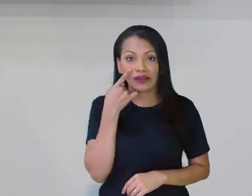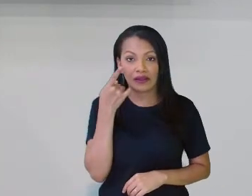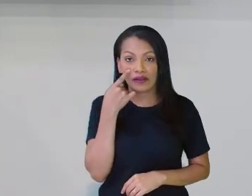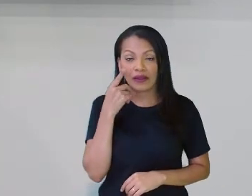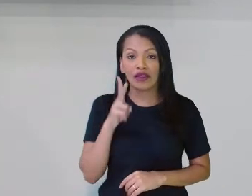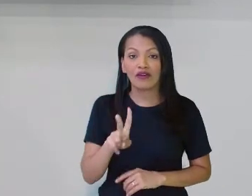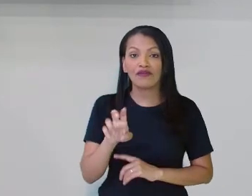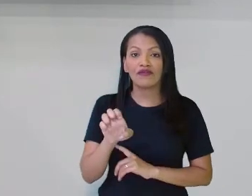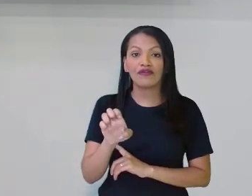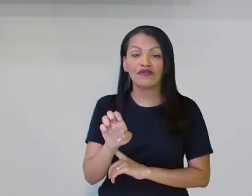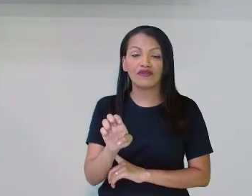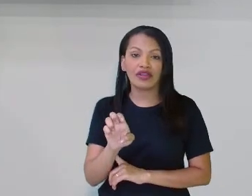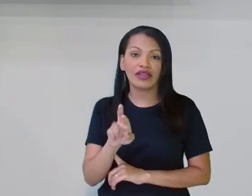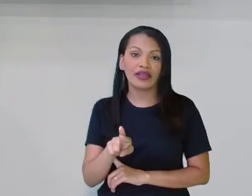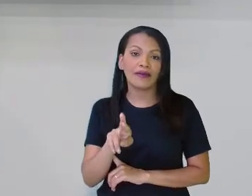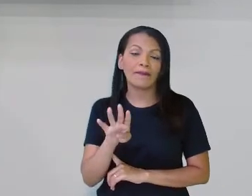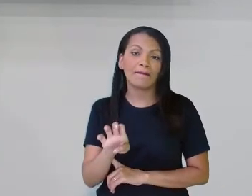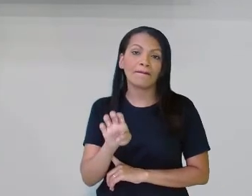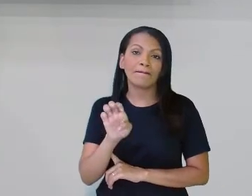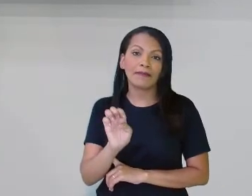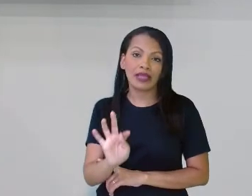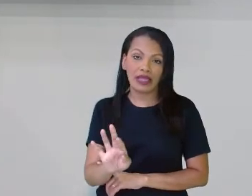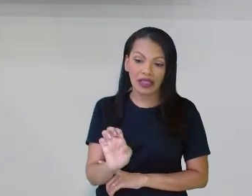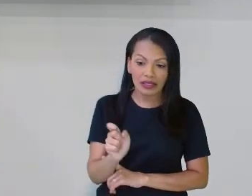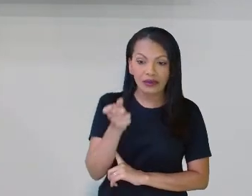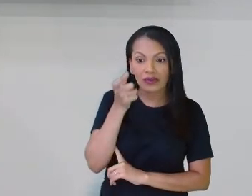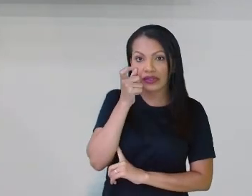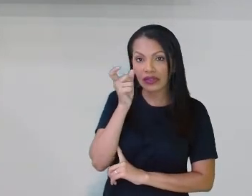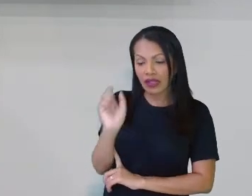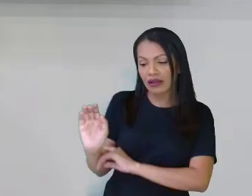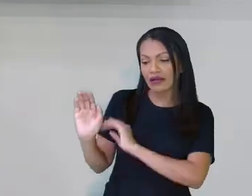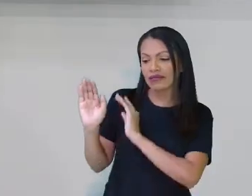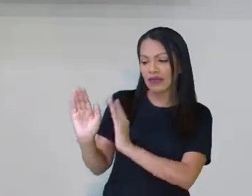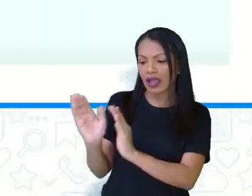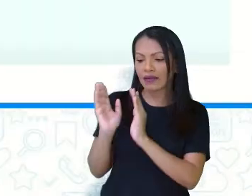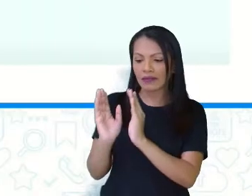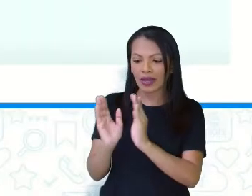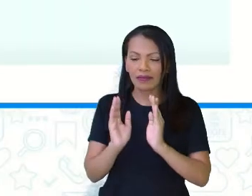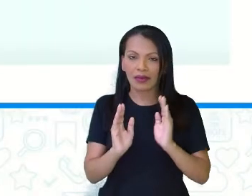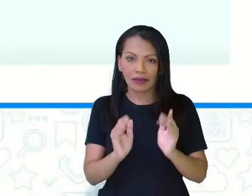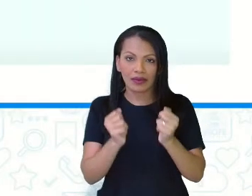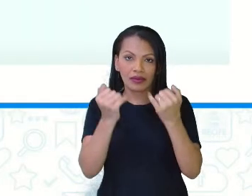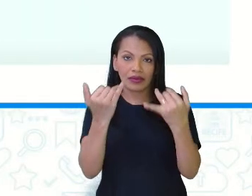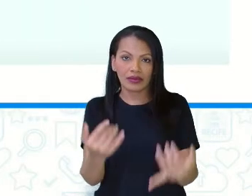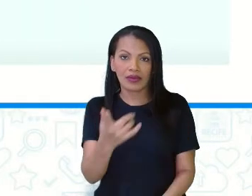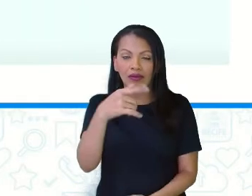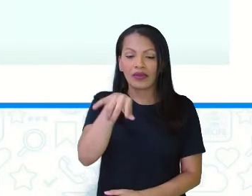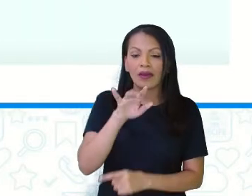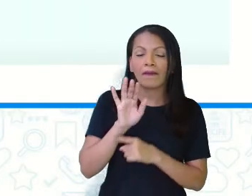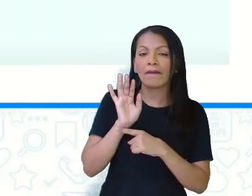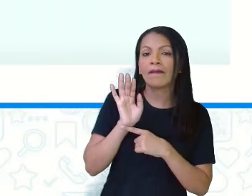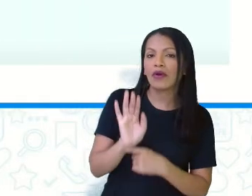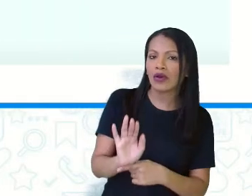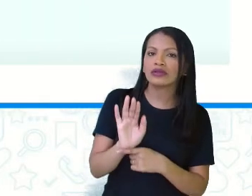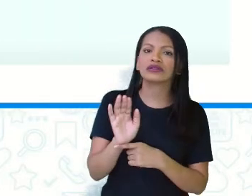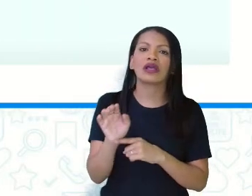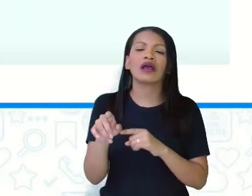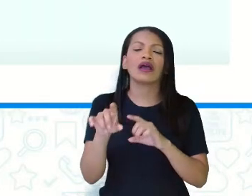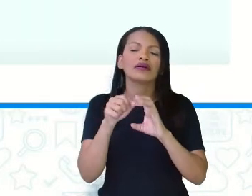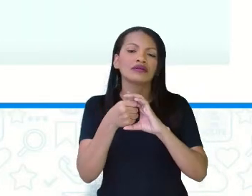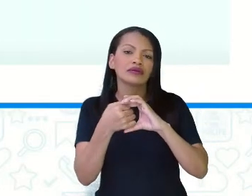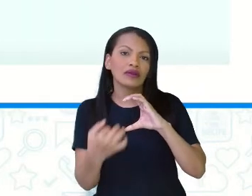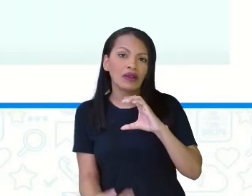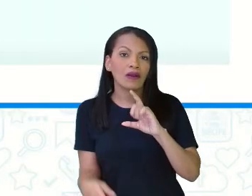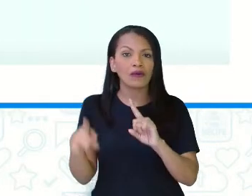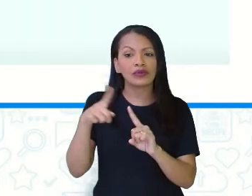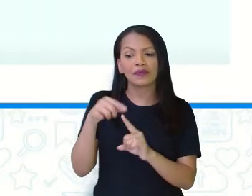fazer um verbete bem interessante, a gente pode seguir esse passo a passo, essa sequência que eu falei para vocês, né? A apresentação, as características, o